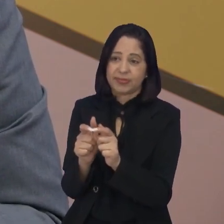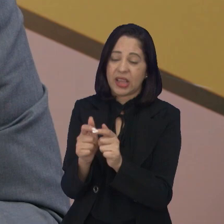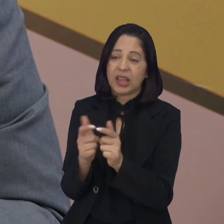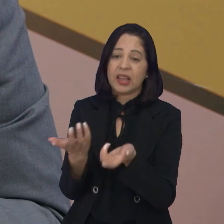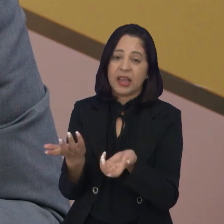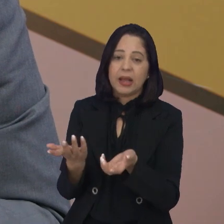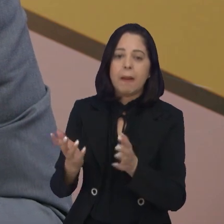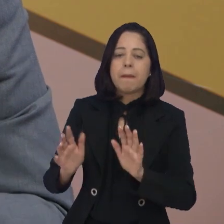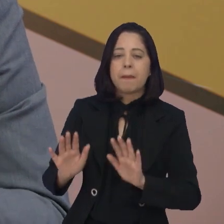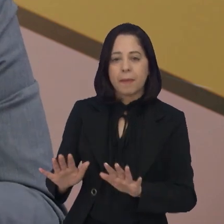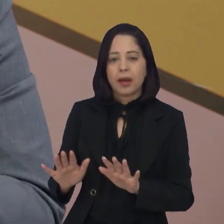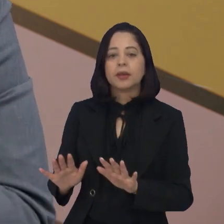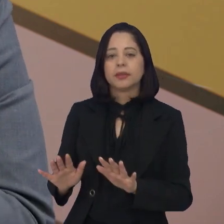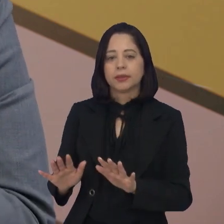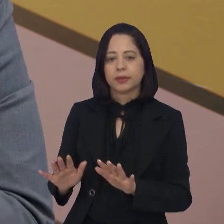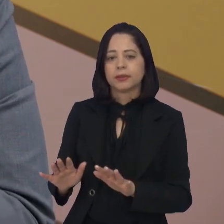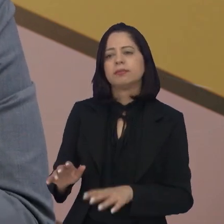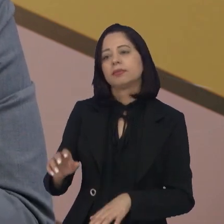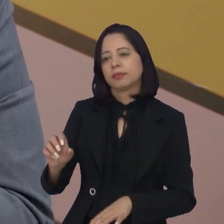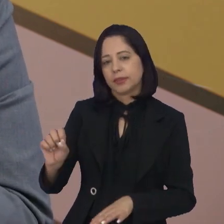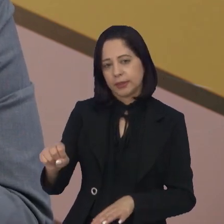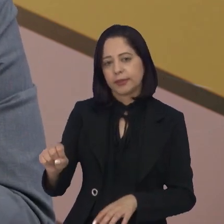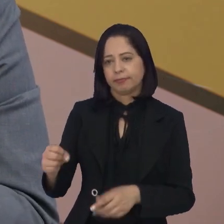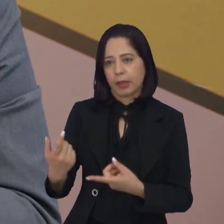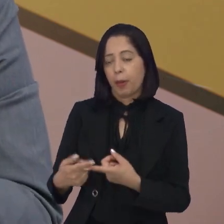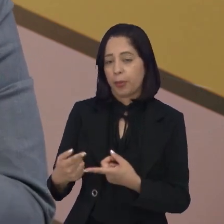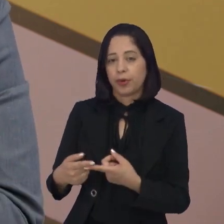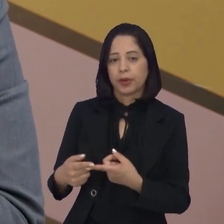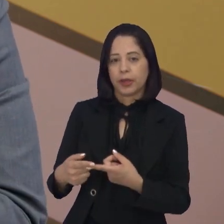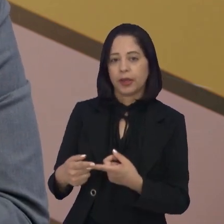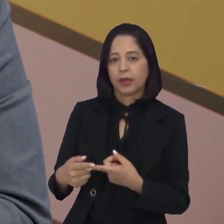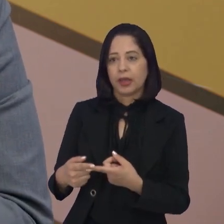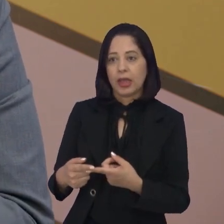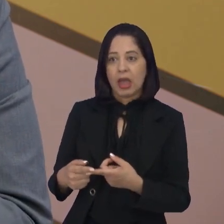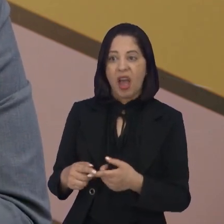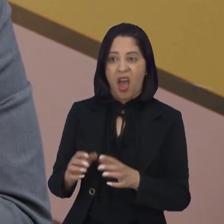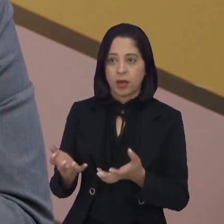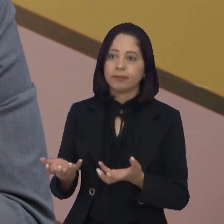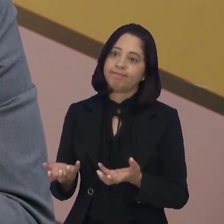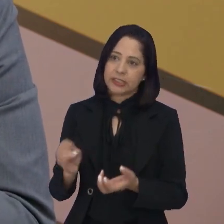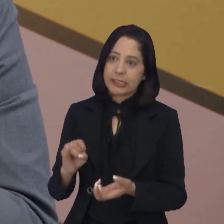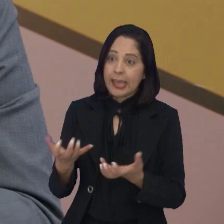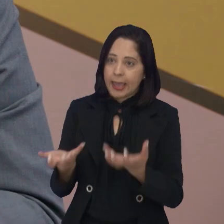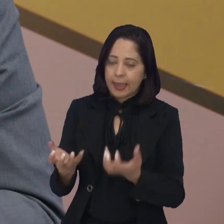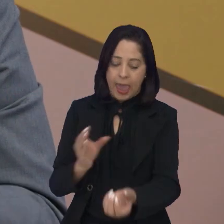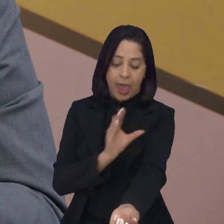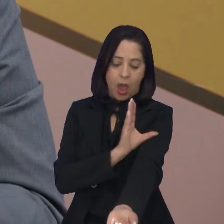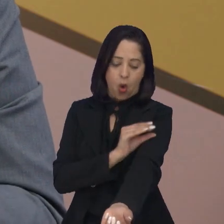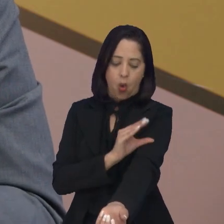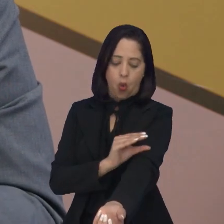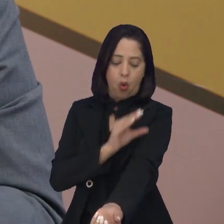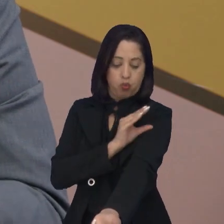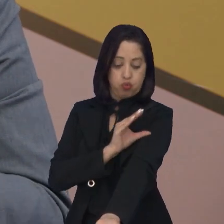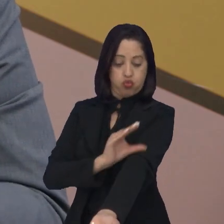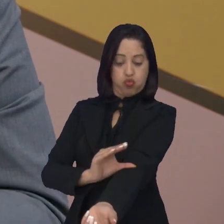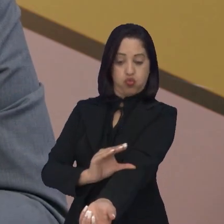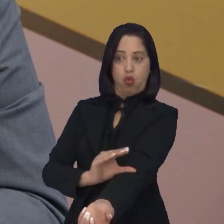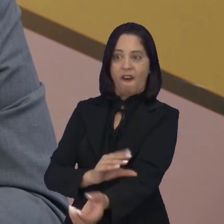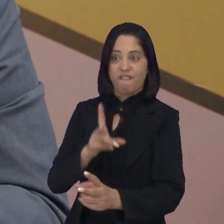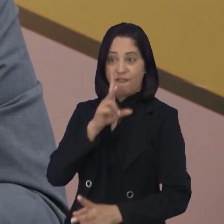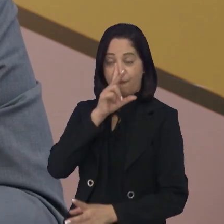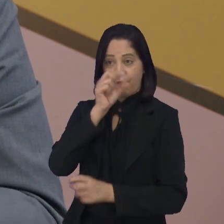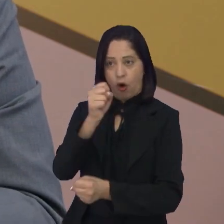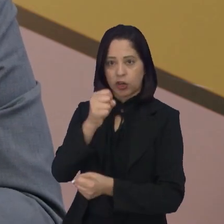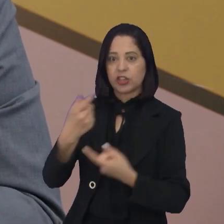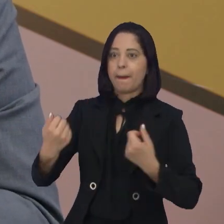alimento. E que vai totalmente na contramão quando a gente quer manter saúde muscular, né? Então, a gente deve sempre pensar